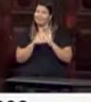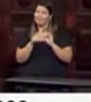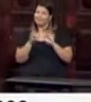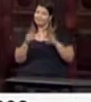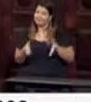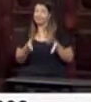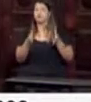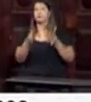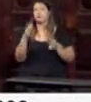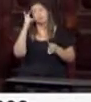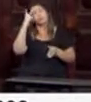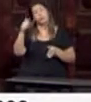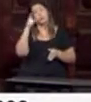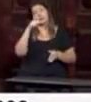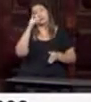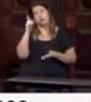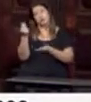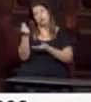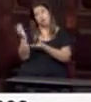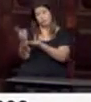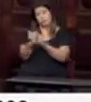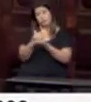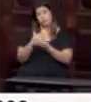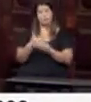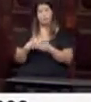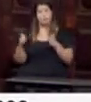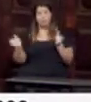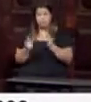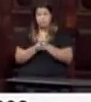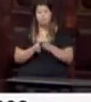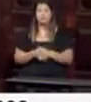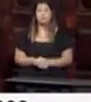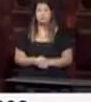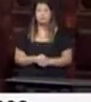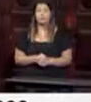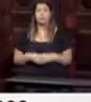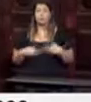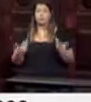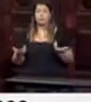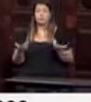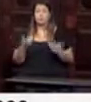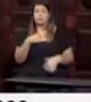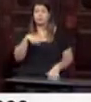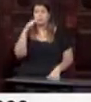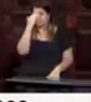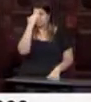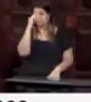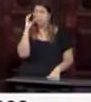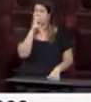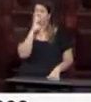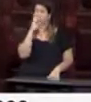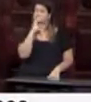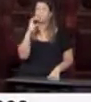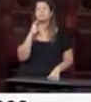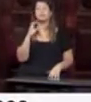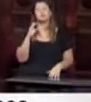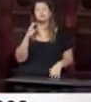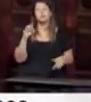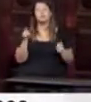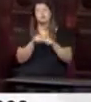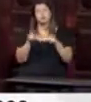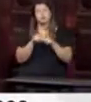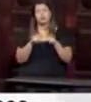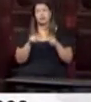trazer recursos para o curtíssimo prazo. Isso entendemos que era emergencial e se formou um